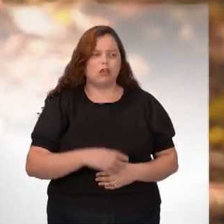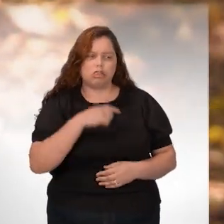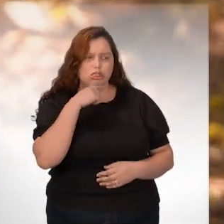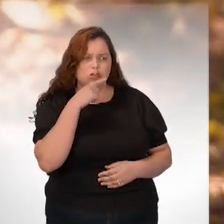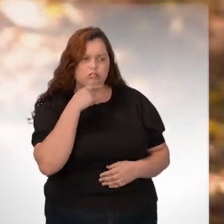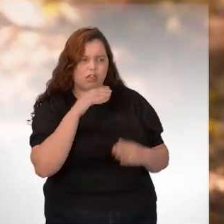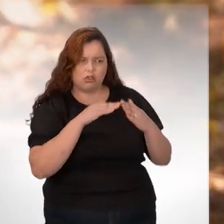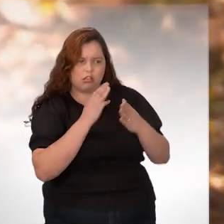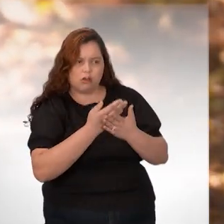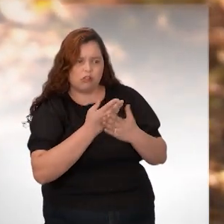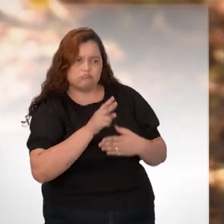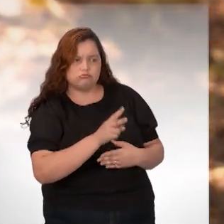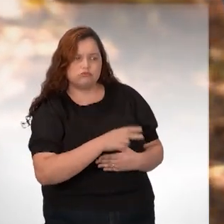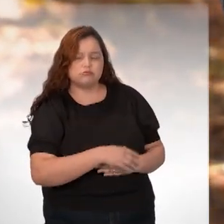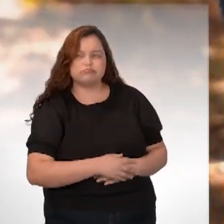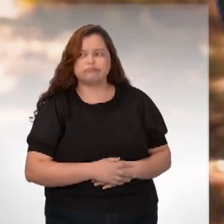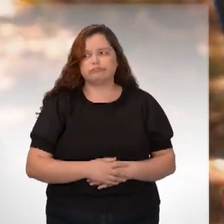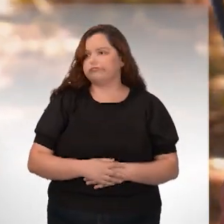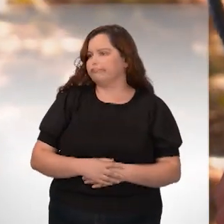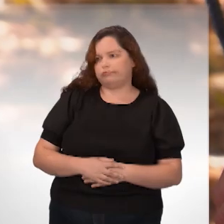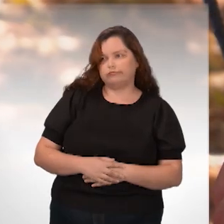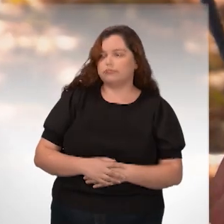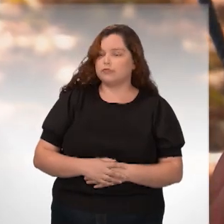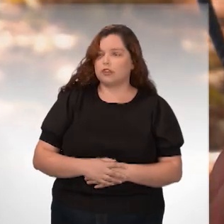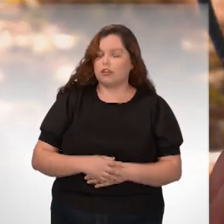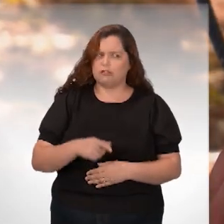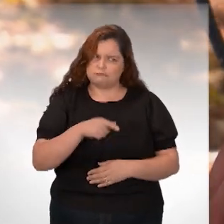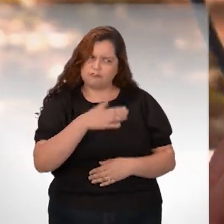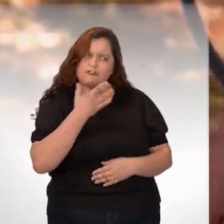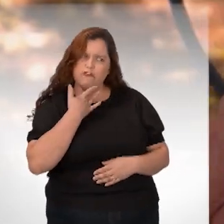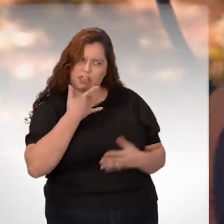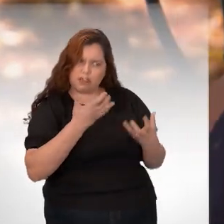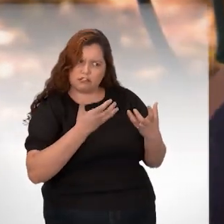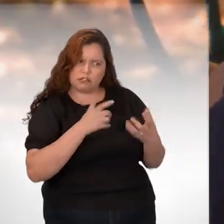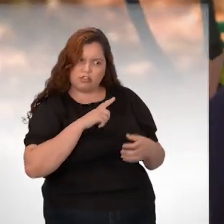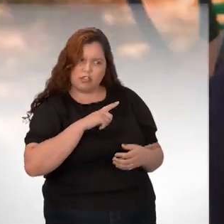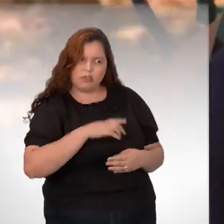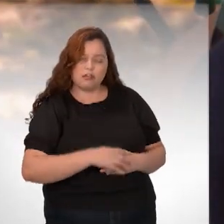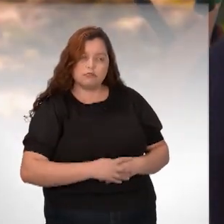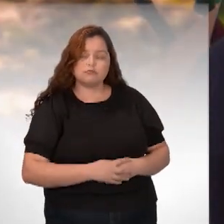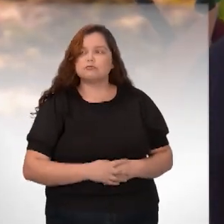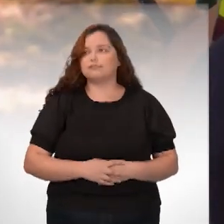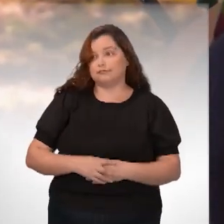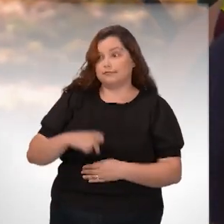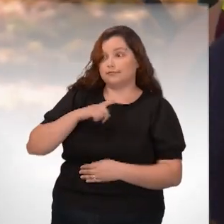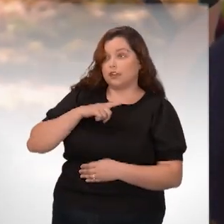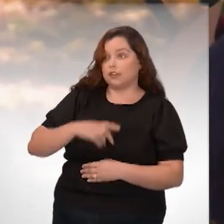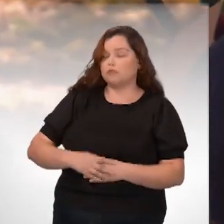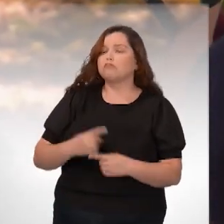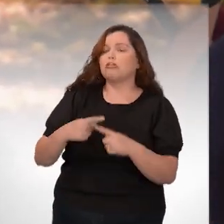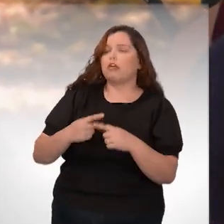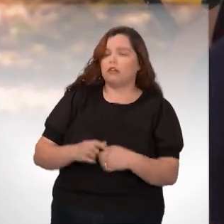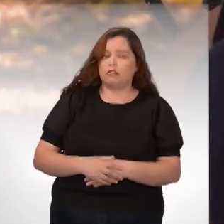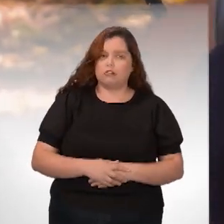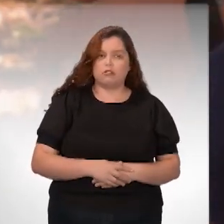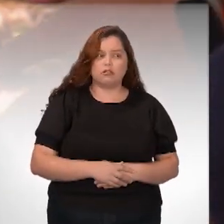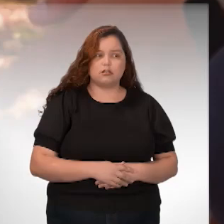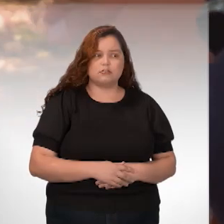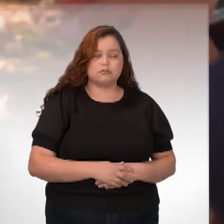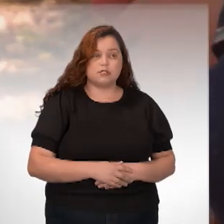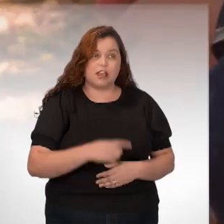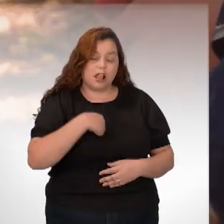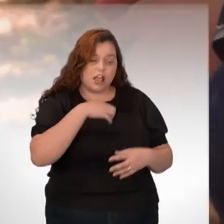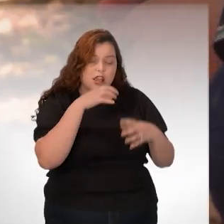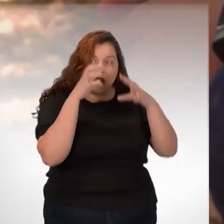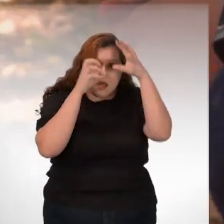deu pra ficar na escola. E você tem vontade de ir pra escola? Tem. Por quê? Pra mim